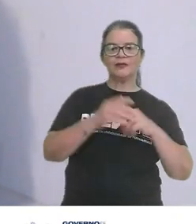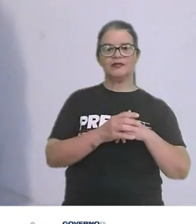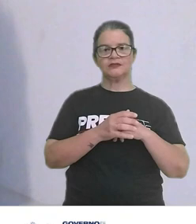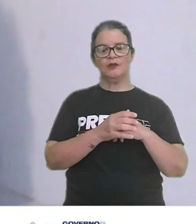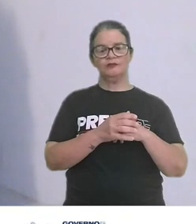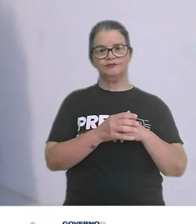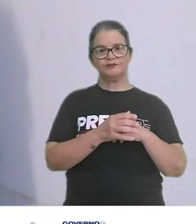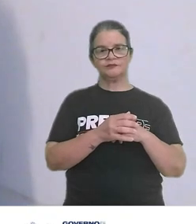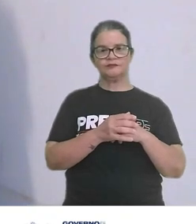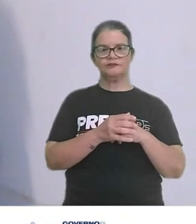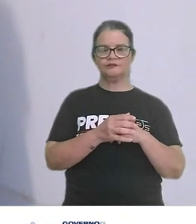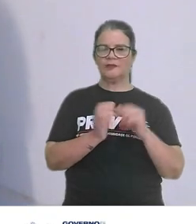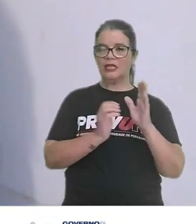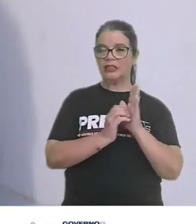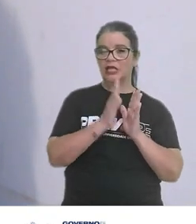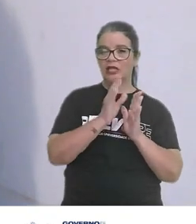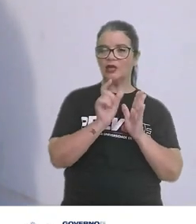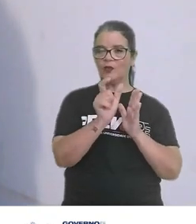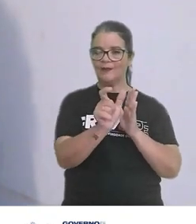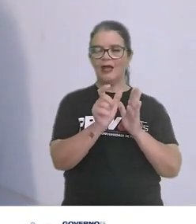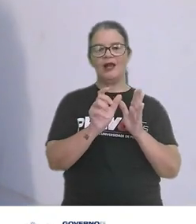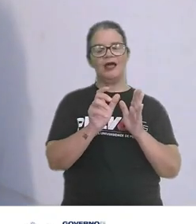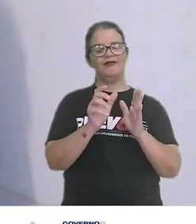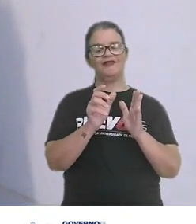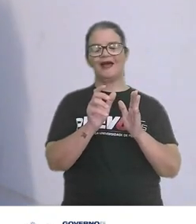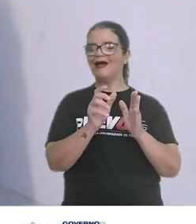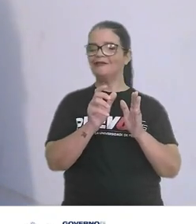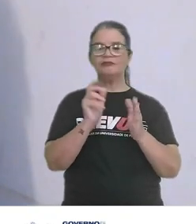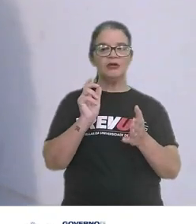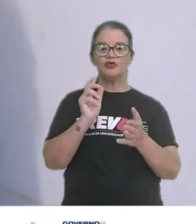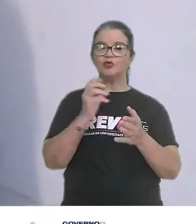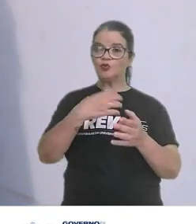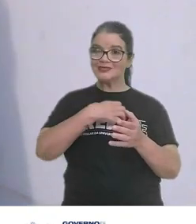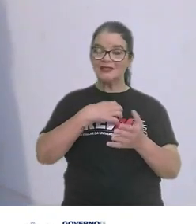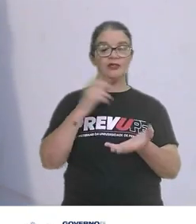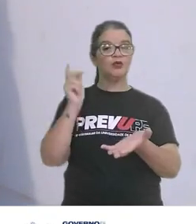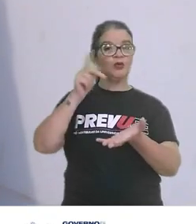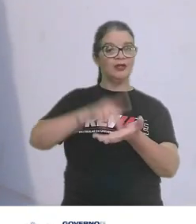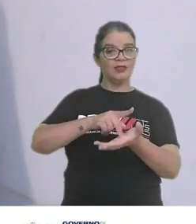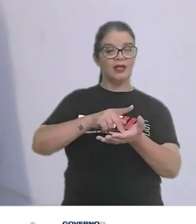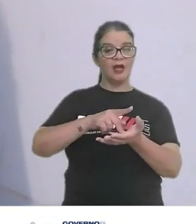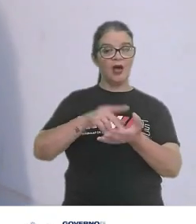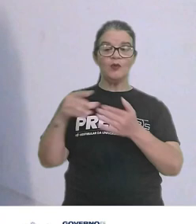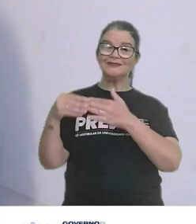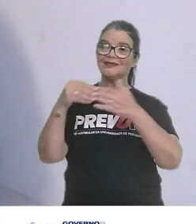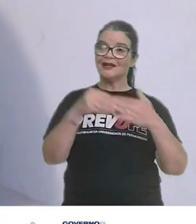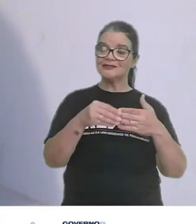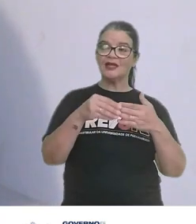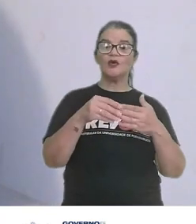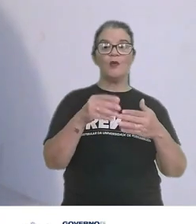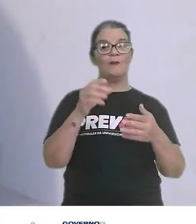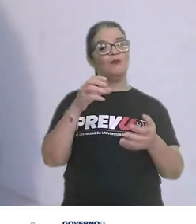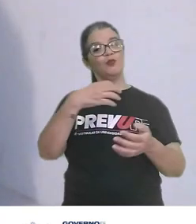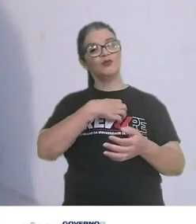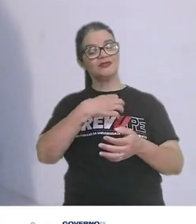expressão, tirando essa palavra ou expressão do sentido literal e trazendo para o sentido